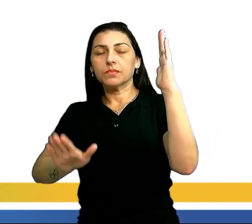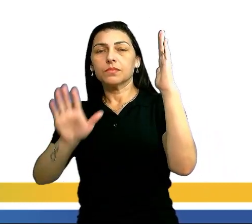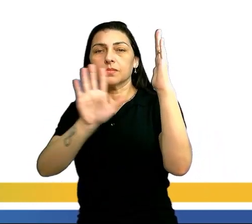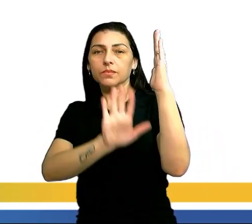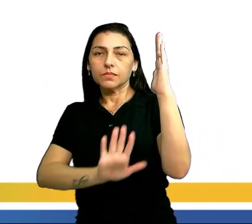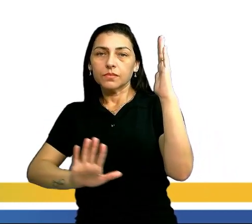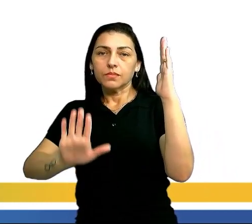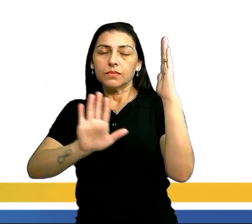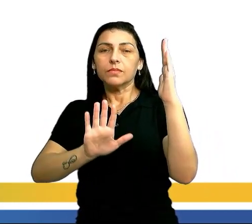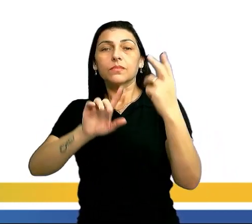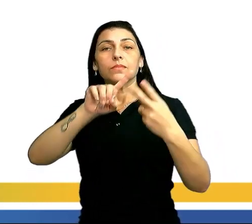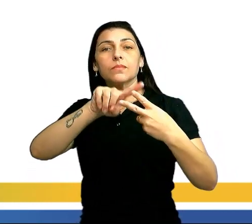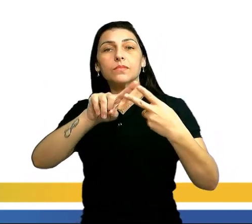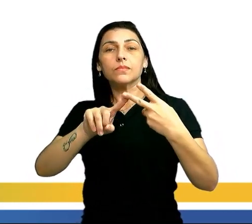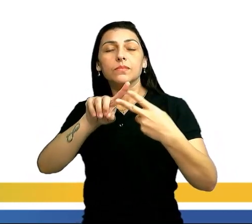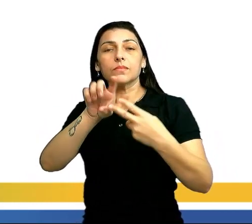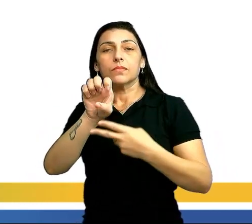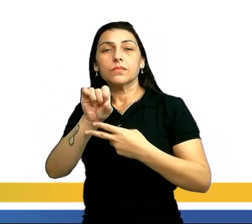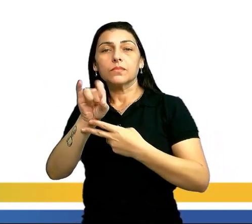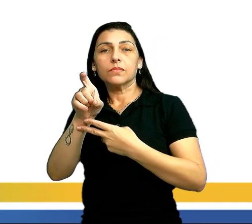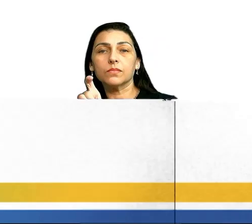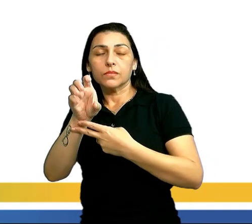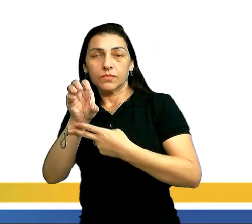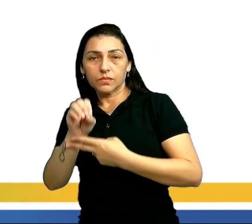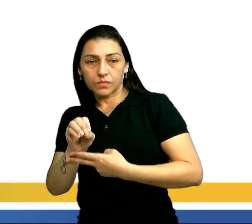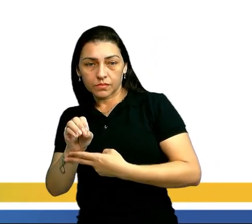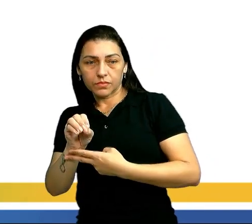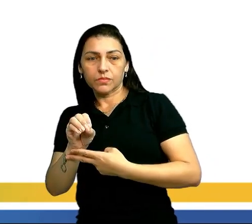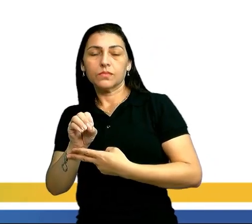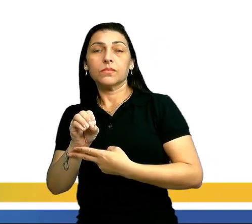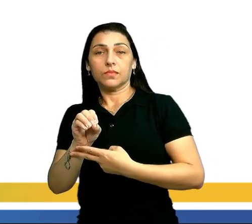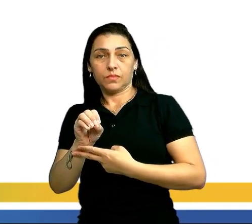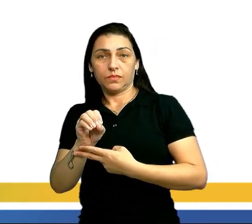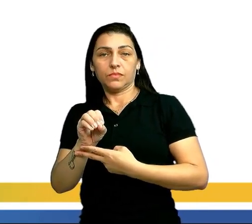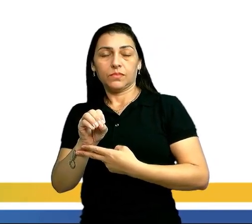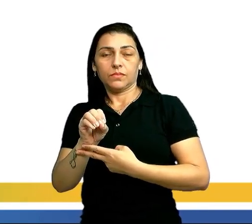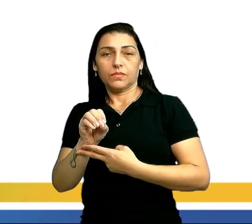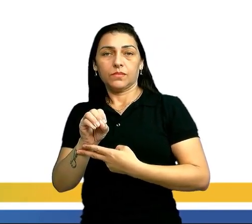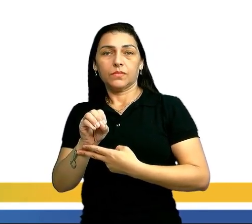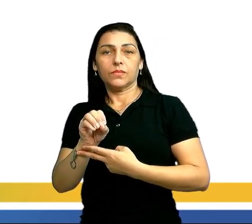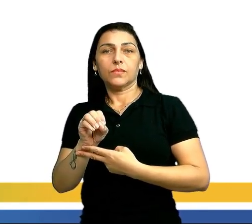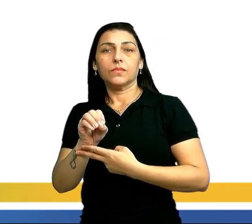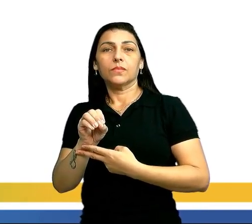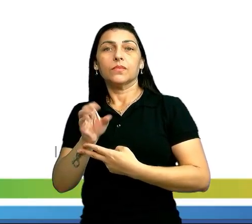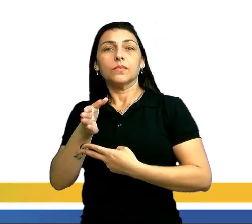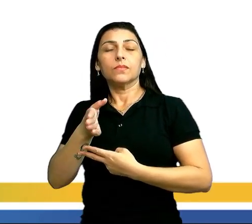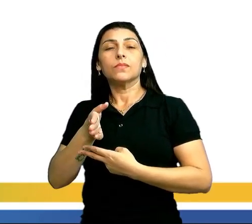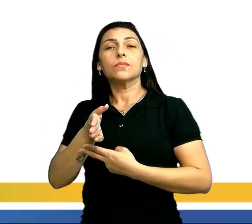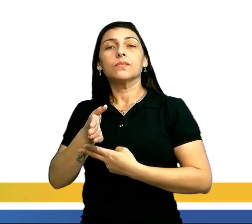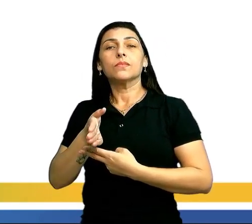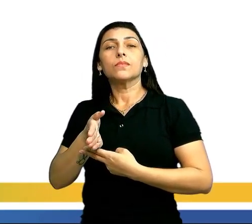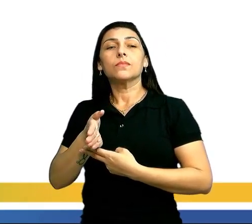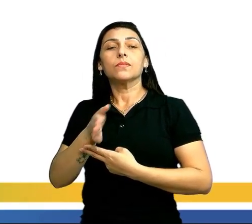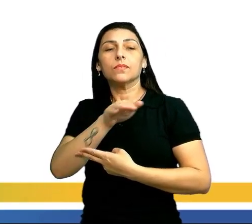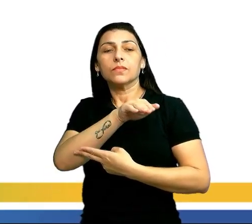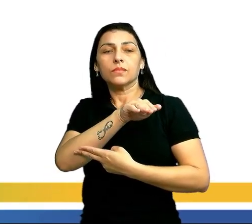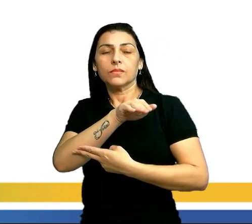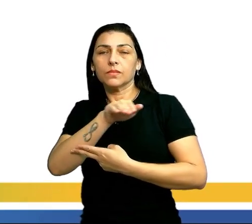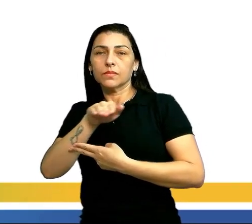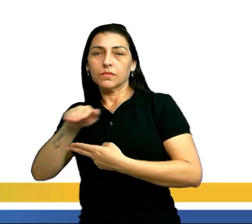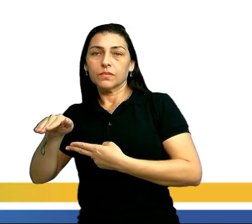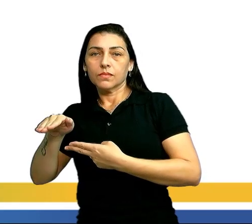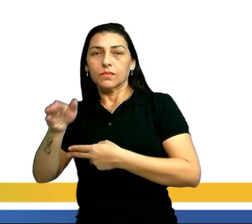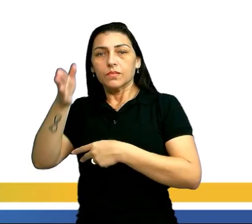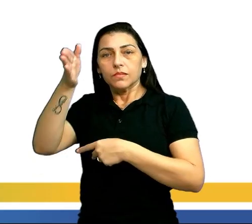este consiste em dois eixos reais perpendiculares entre si. O eixo horizontal é o eixo das abscissas e o